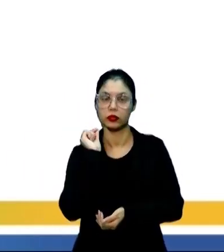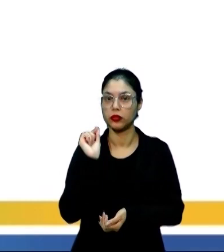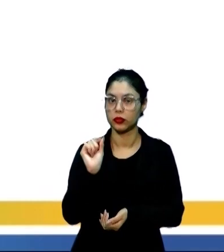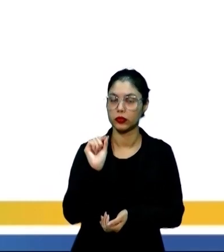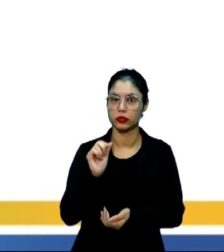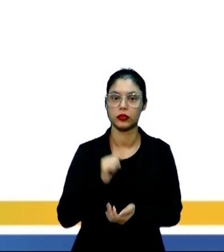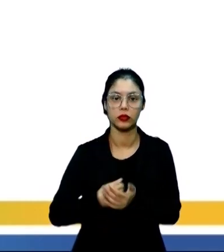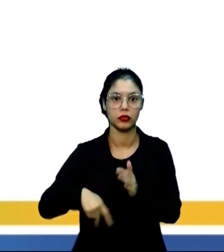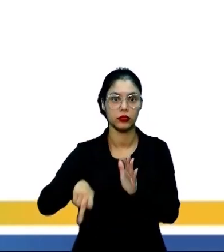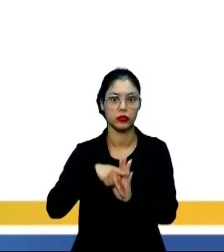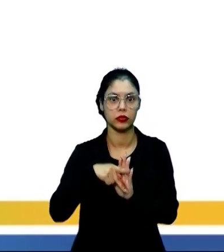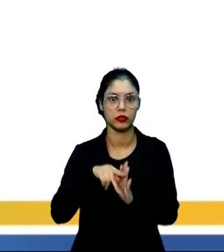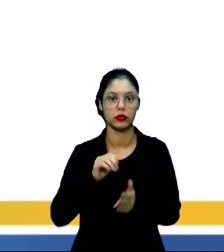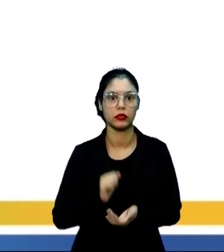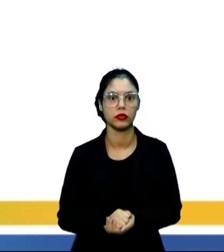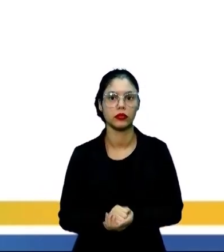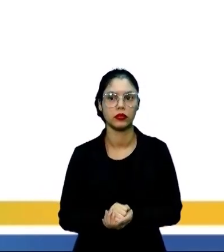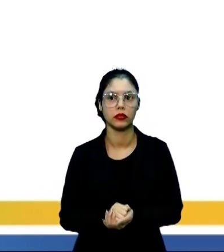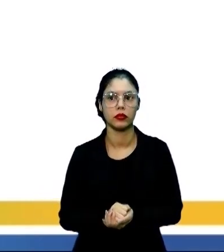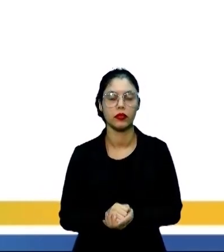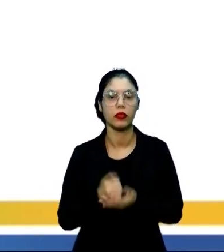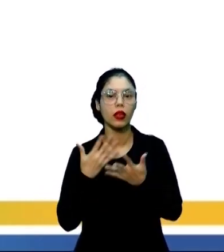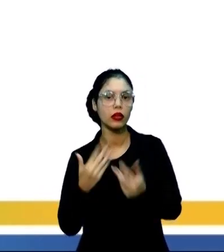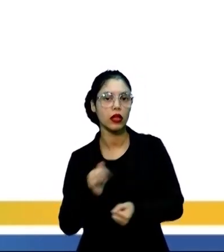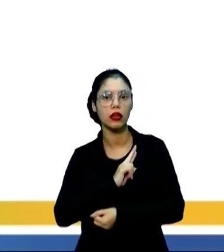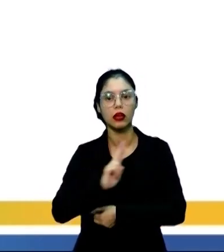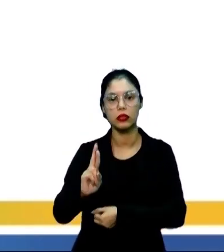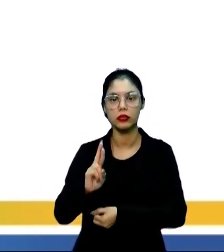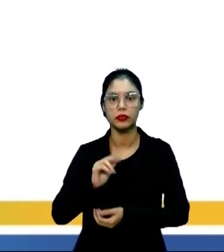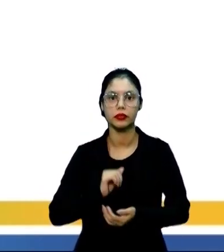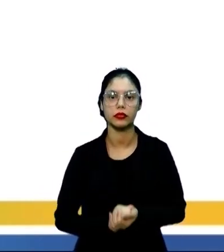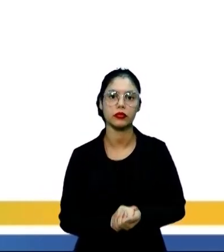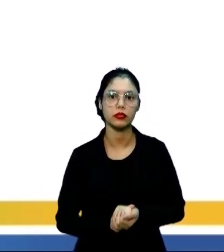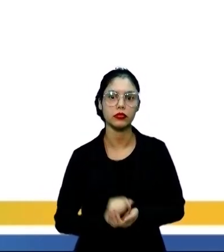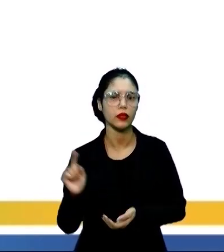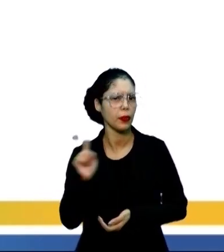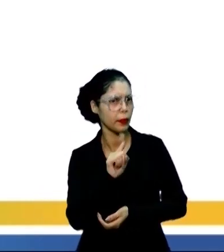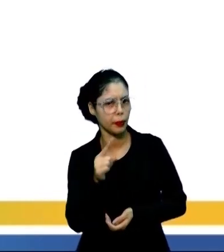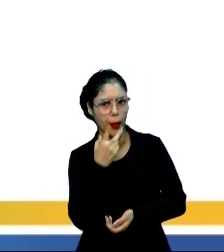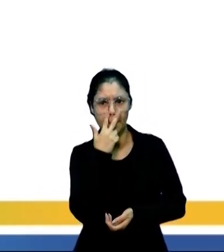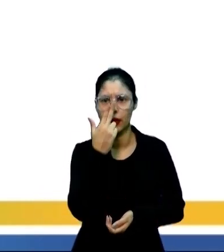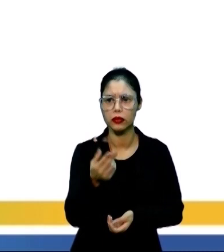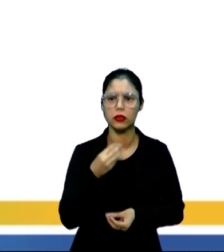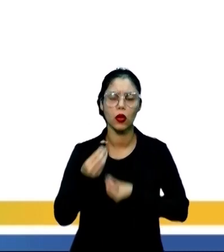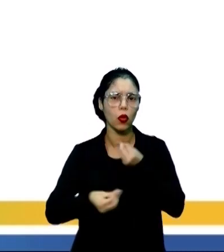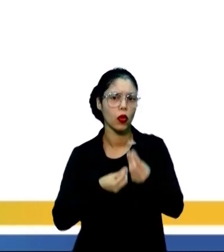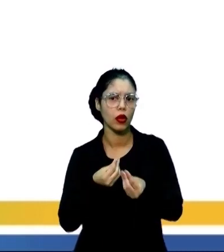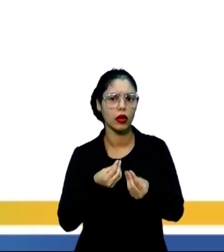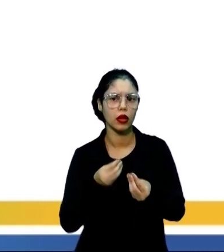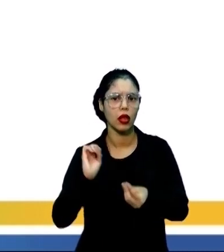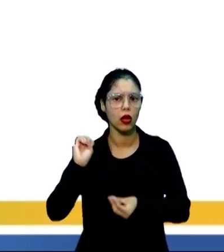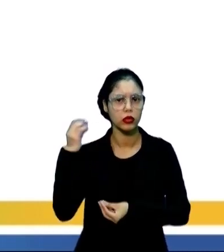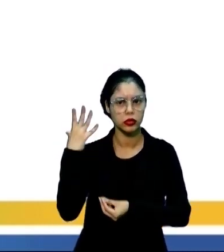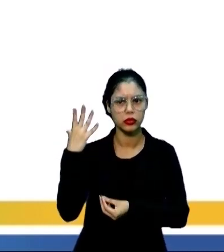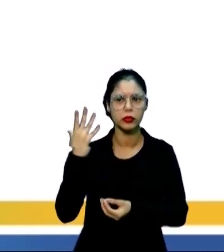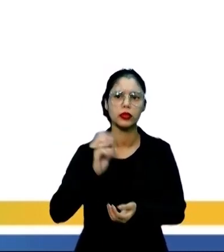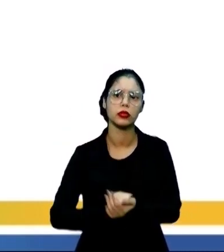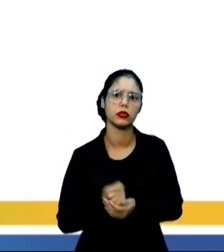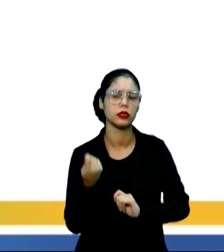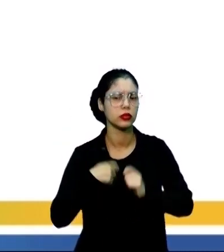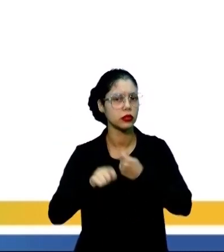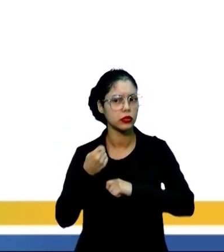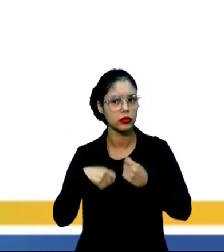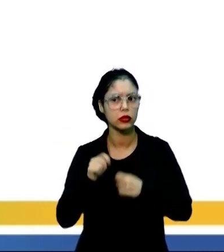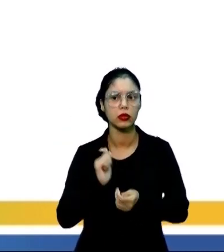a pertença a uma confissão religiosa não aparece como causa de fenômenos